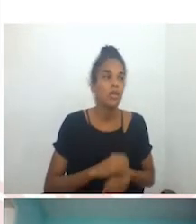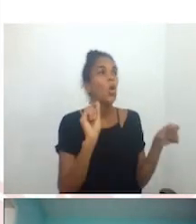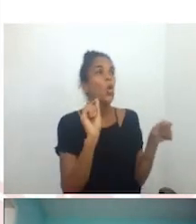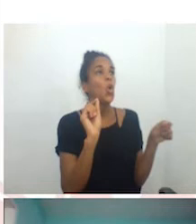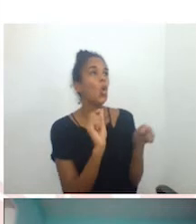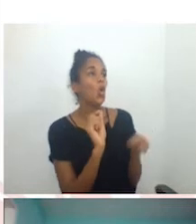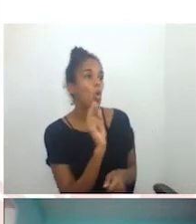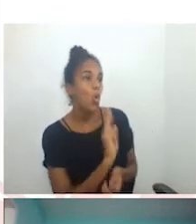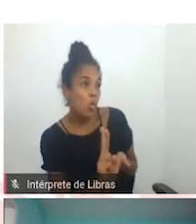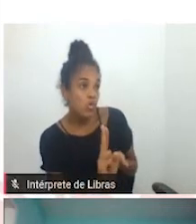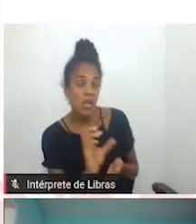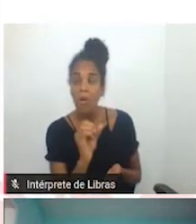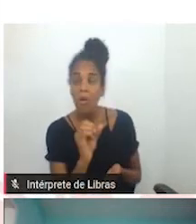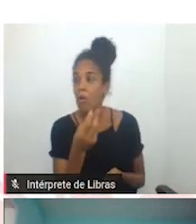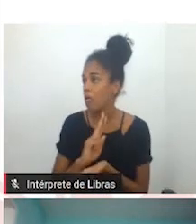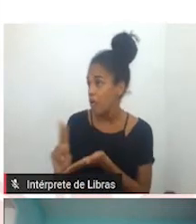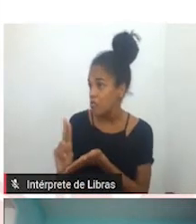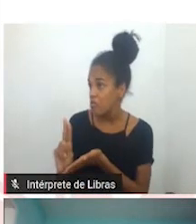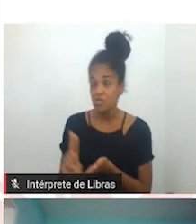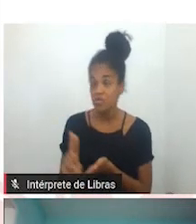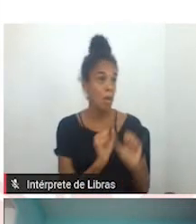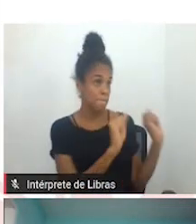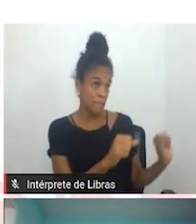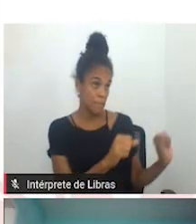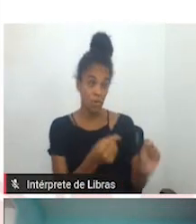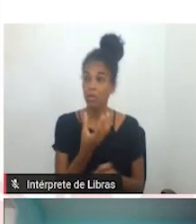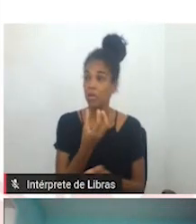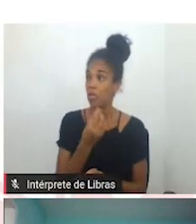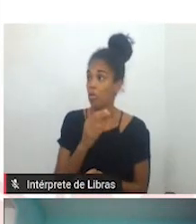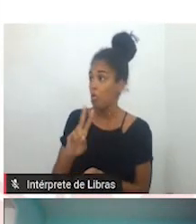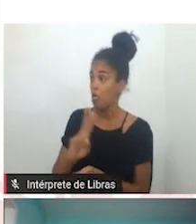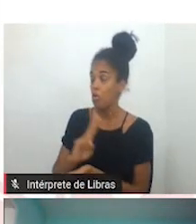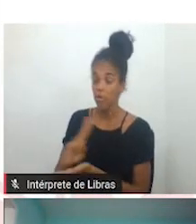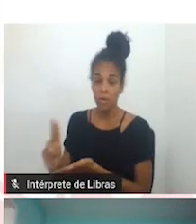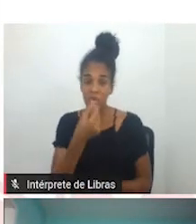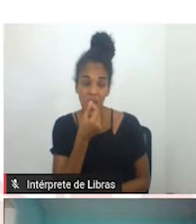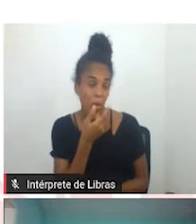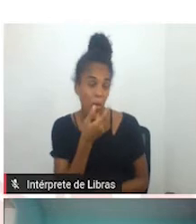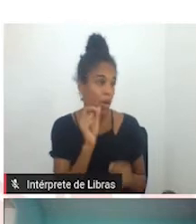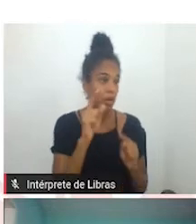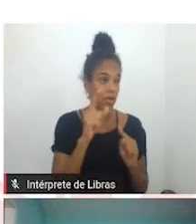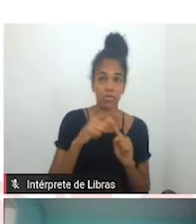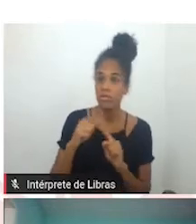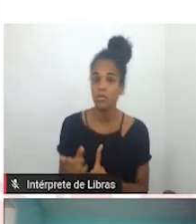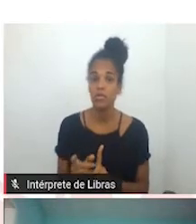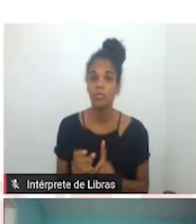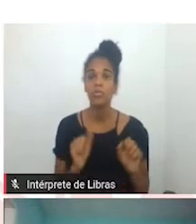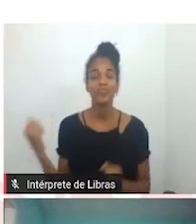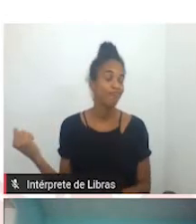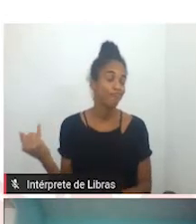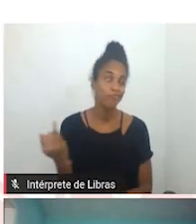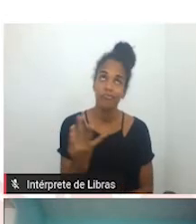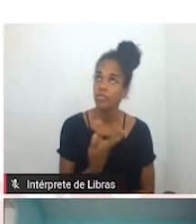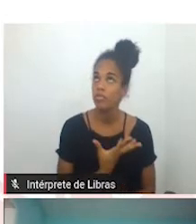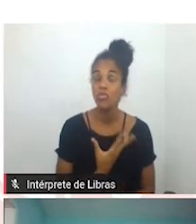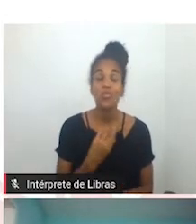que é que não presta, né? Então, tudo isso a gente escuta falar muitas vezes e não sabe o que é que